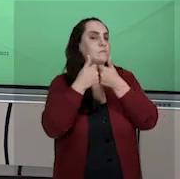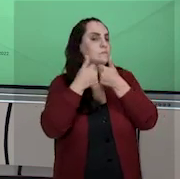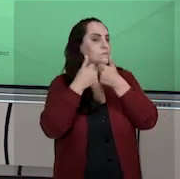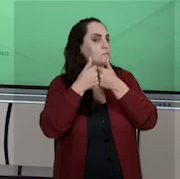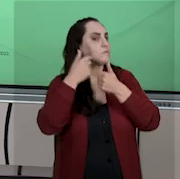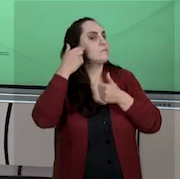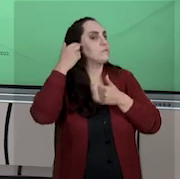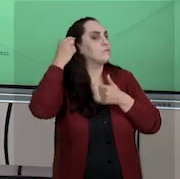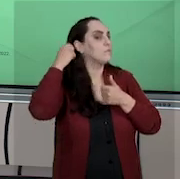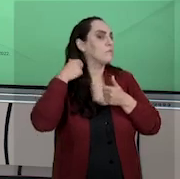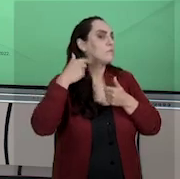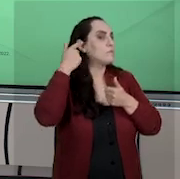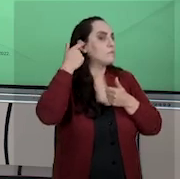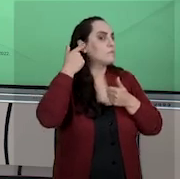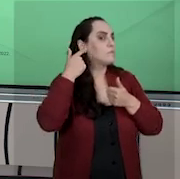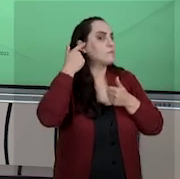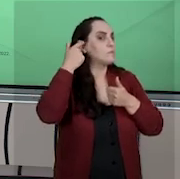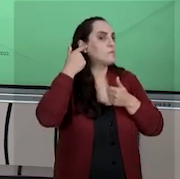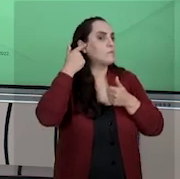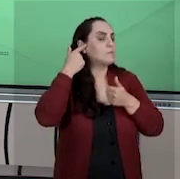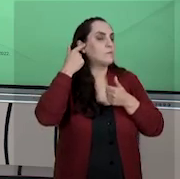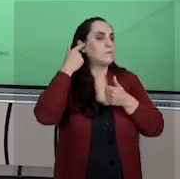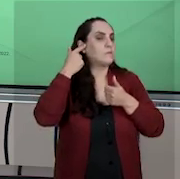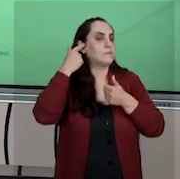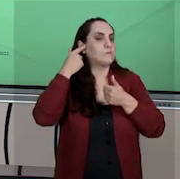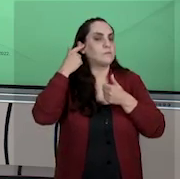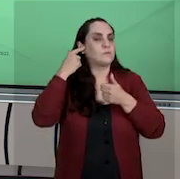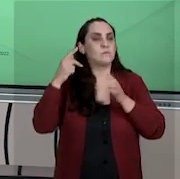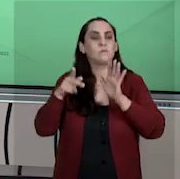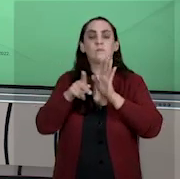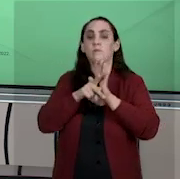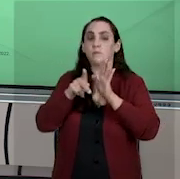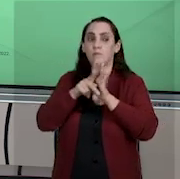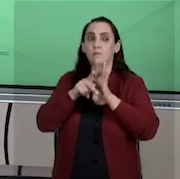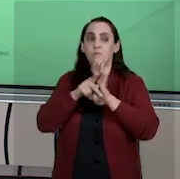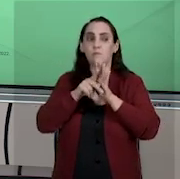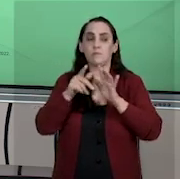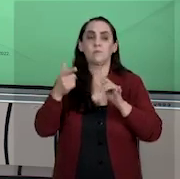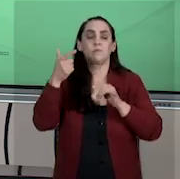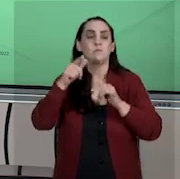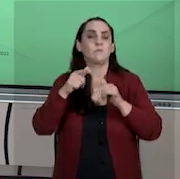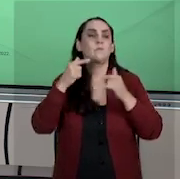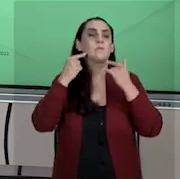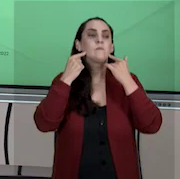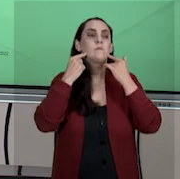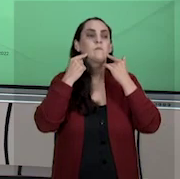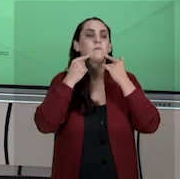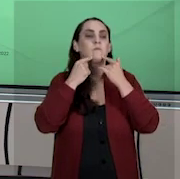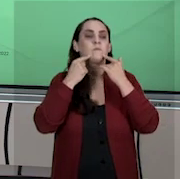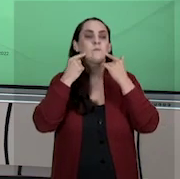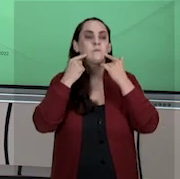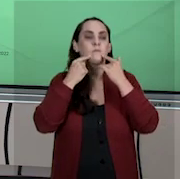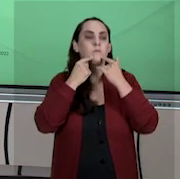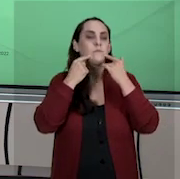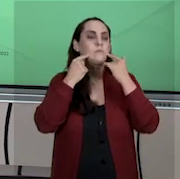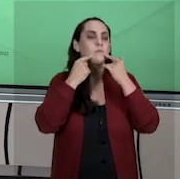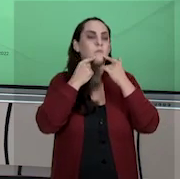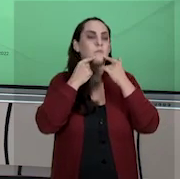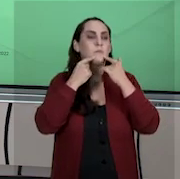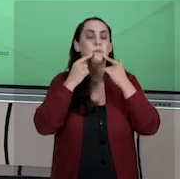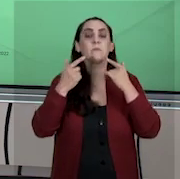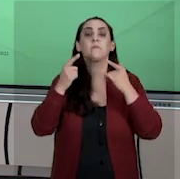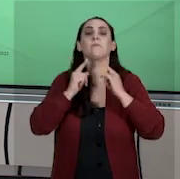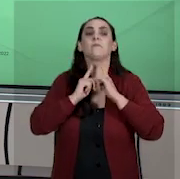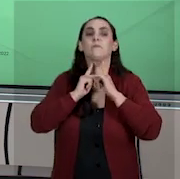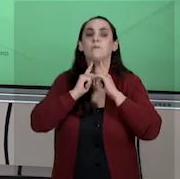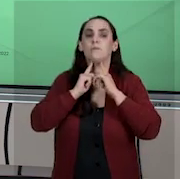nossos ouvidos. A submandibular, ela está mais na região central e a sublingual está